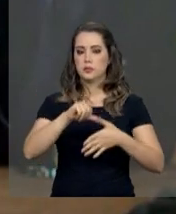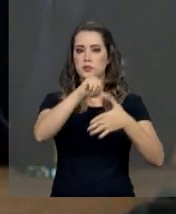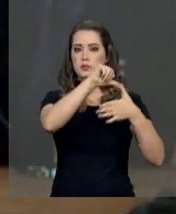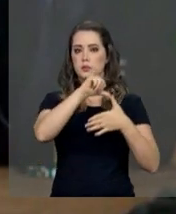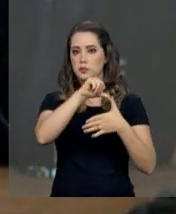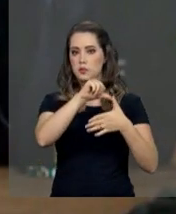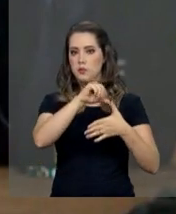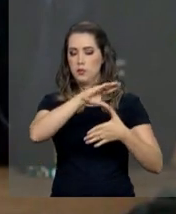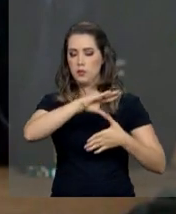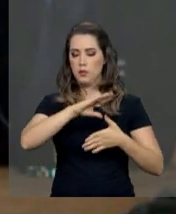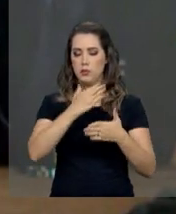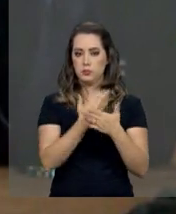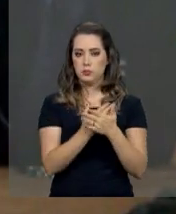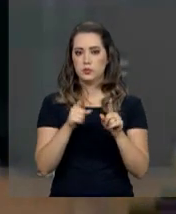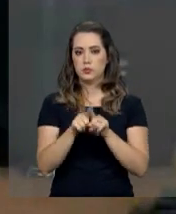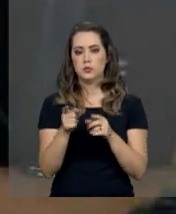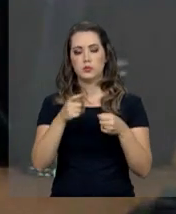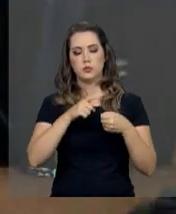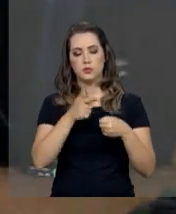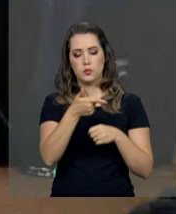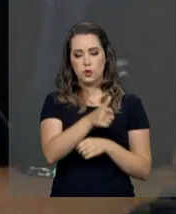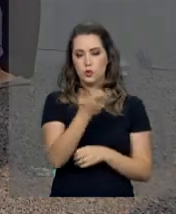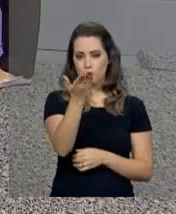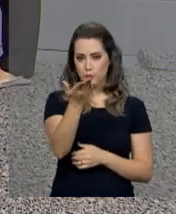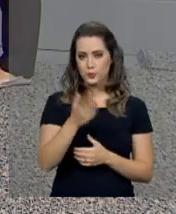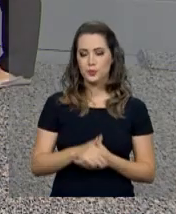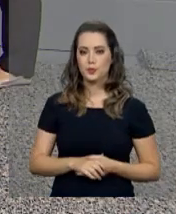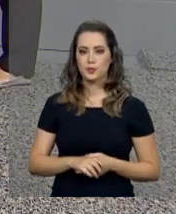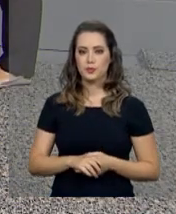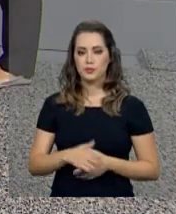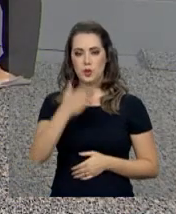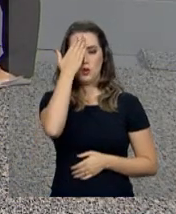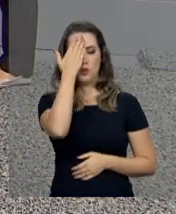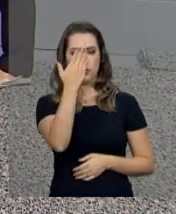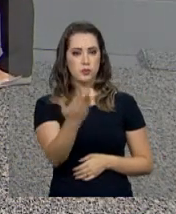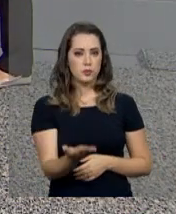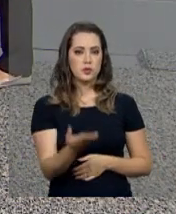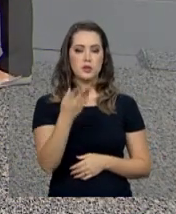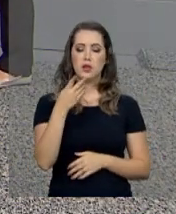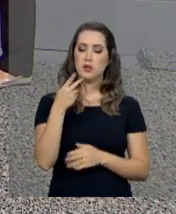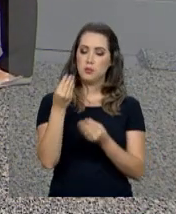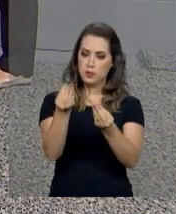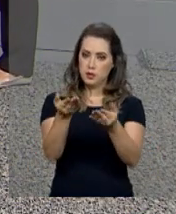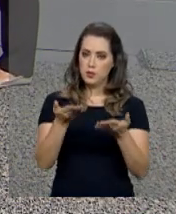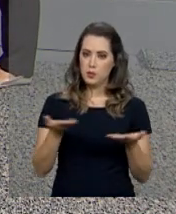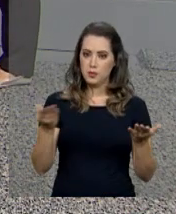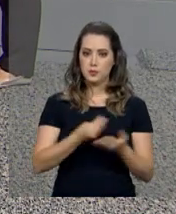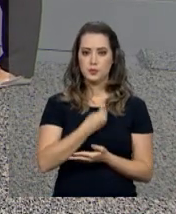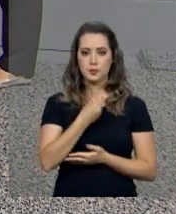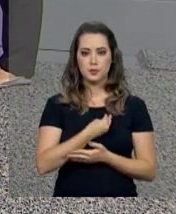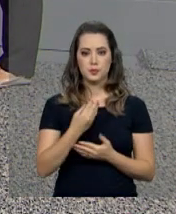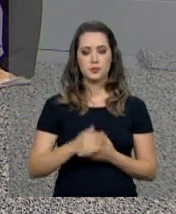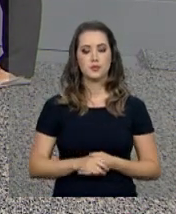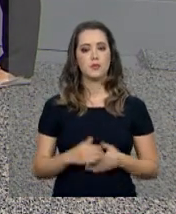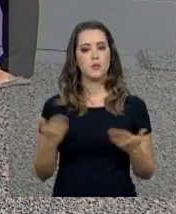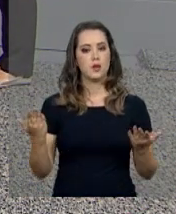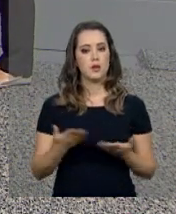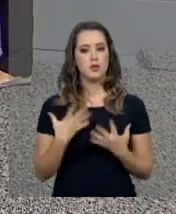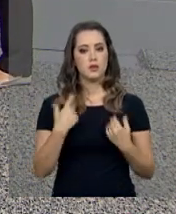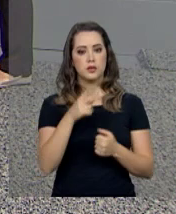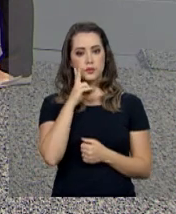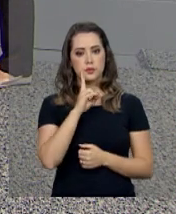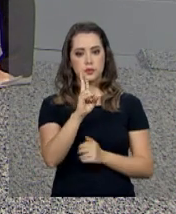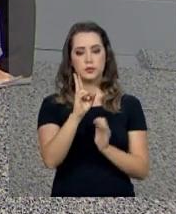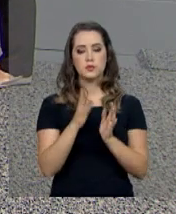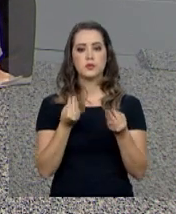tarde ele retorna ao brasil volto com você no estúdio renata obrigada paola pela sua participação ao vivo com a gente e agora vamos ver